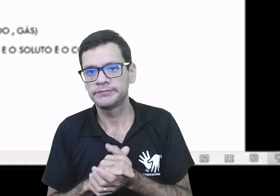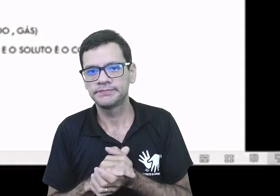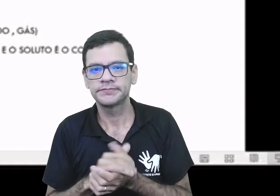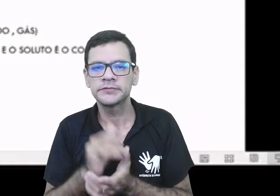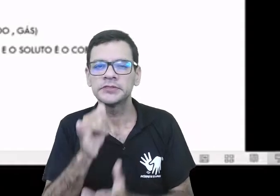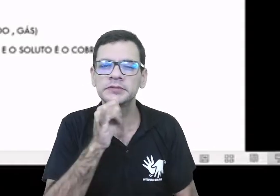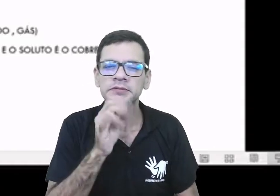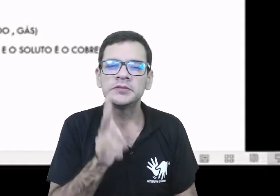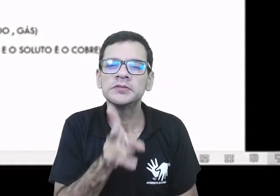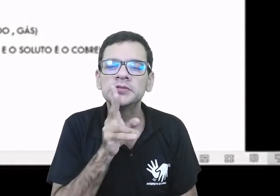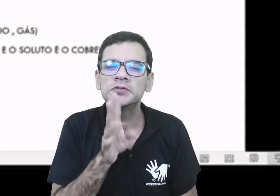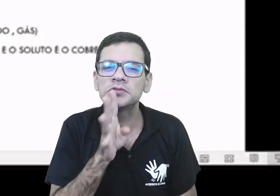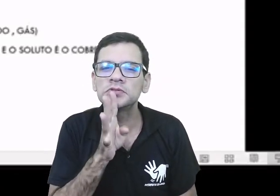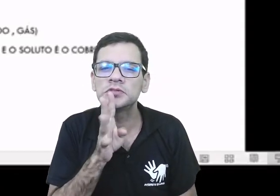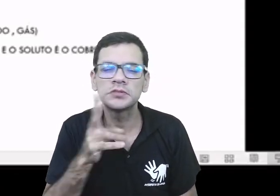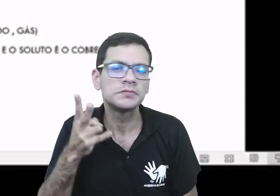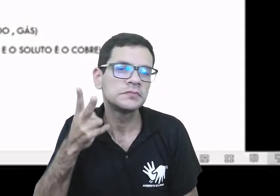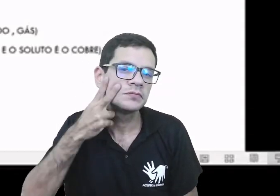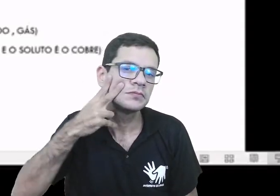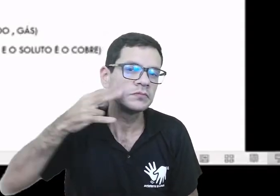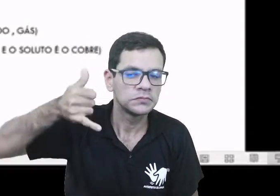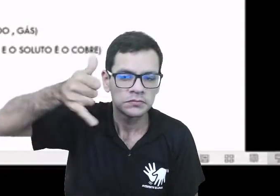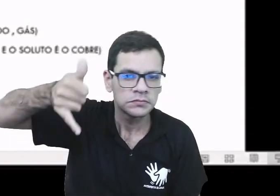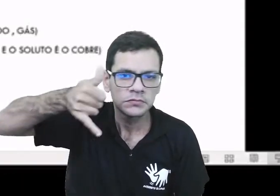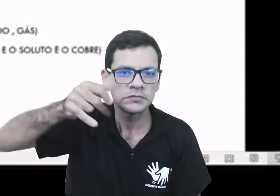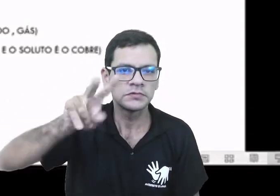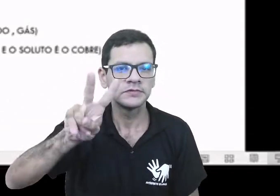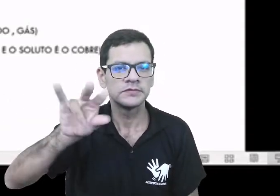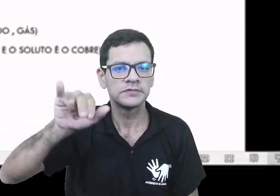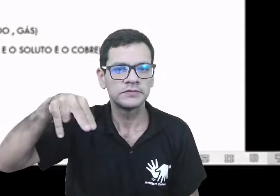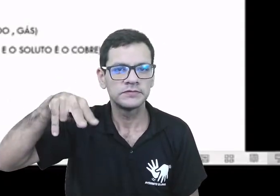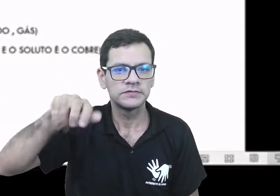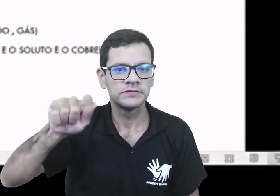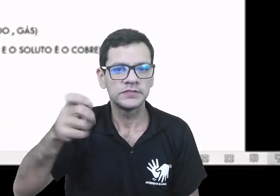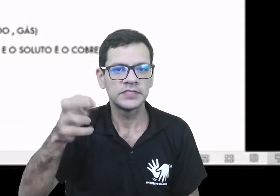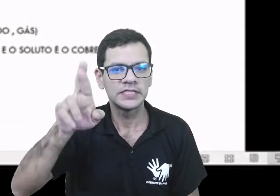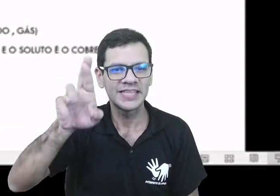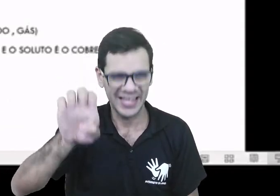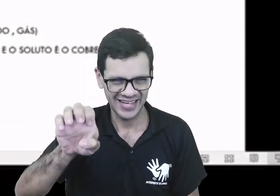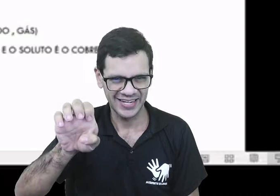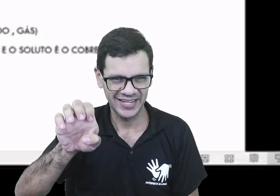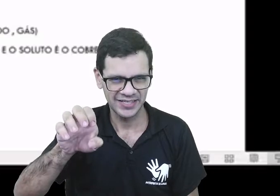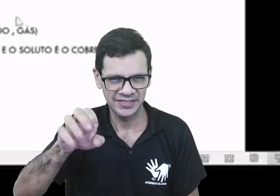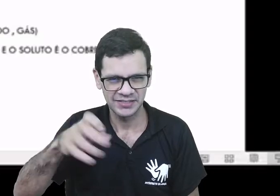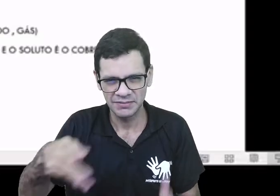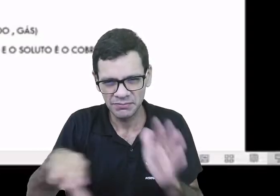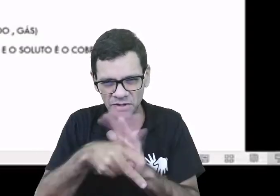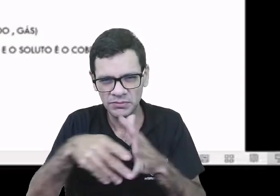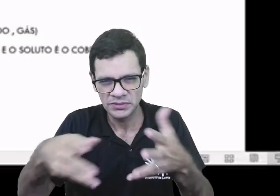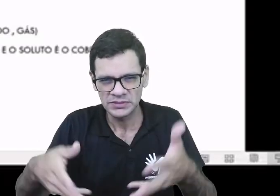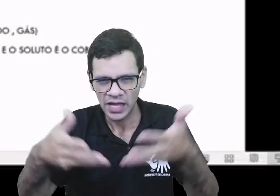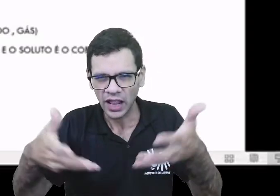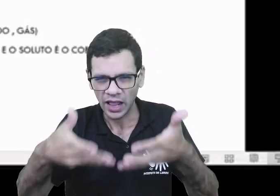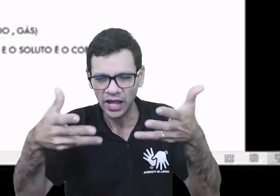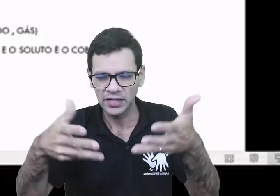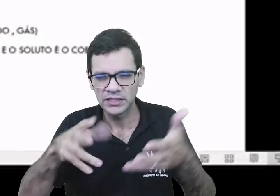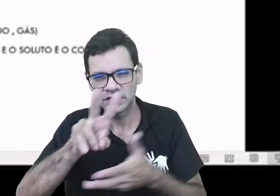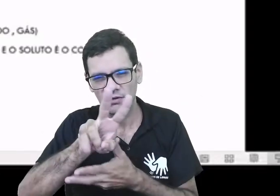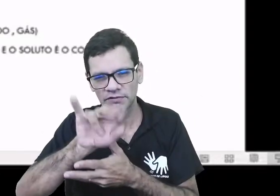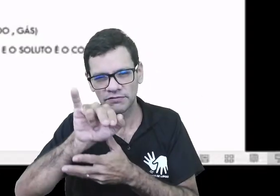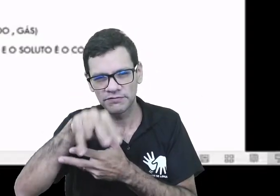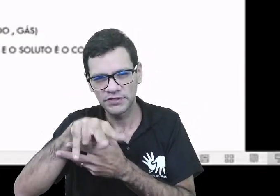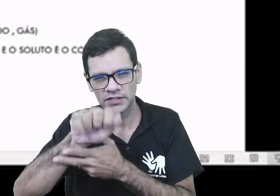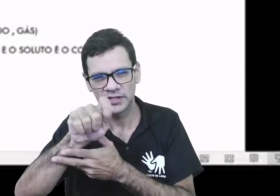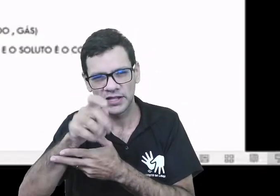mistura, né? Então, é uma solução de água com ácido acético, e aí a gente tem o vinagre. A